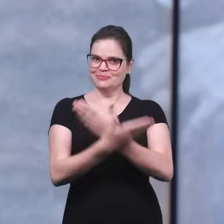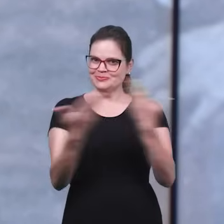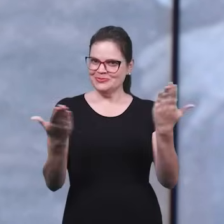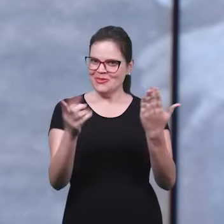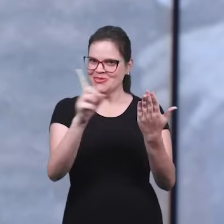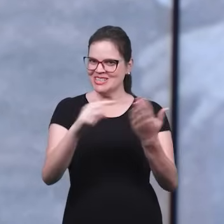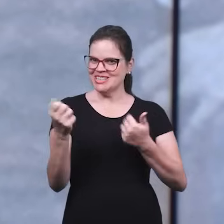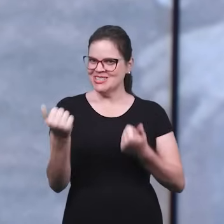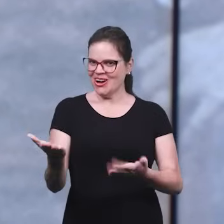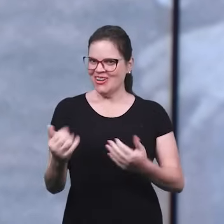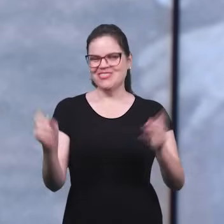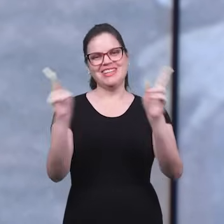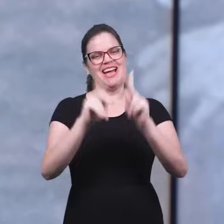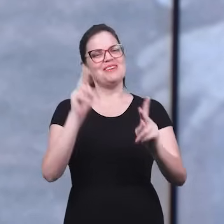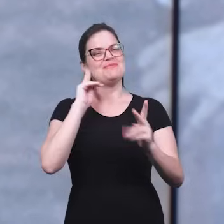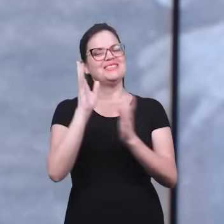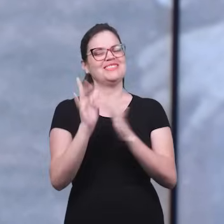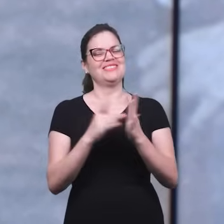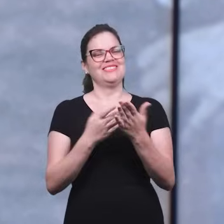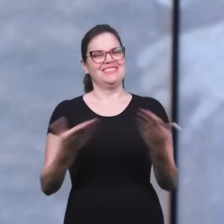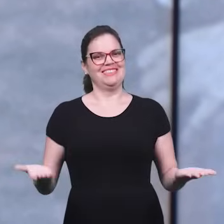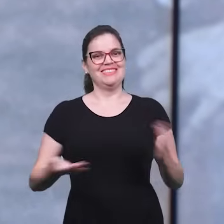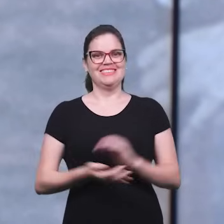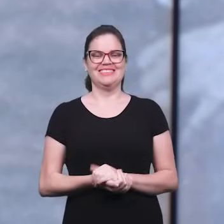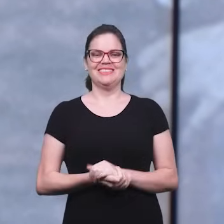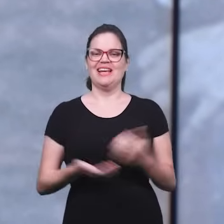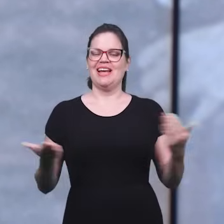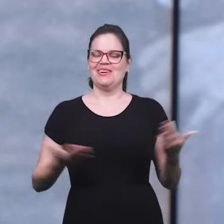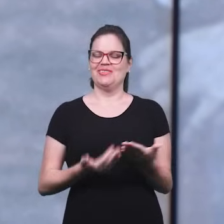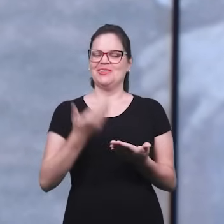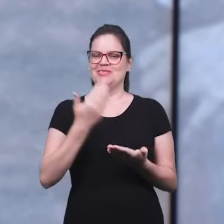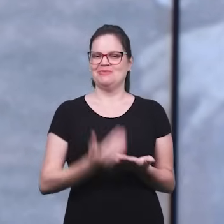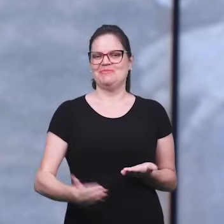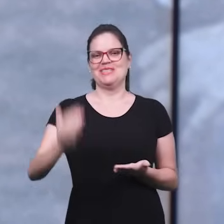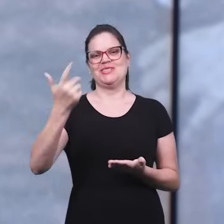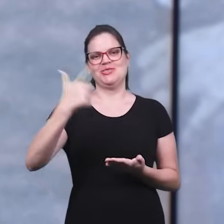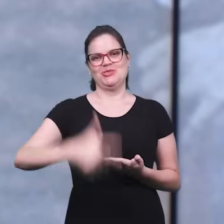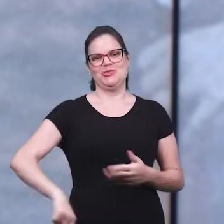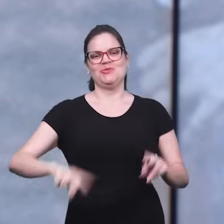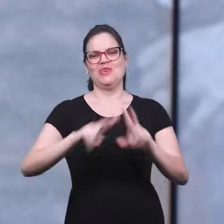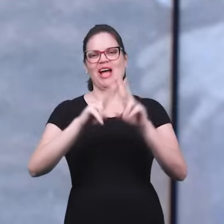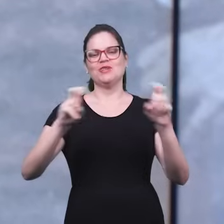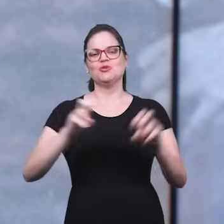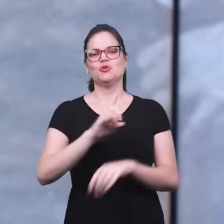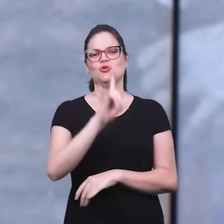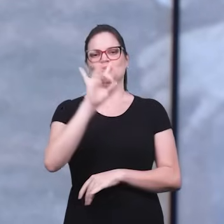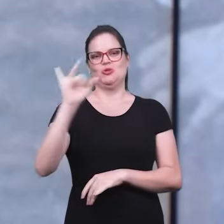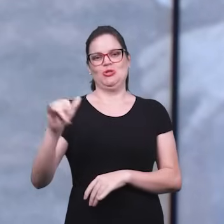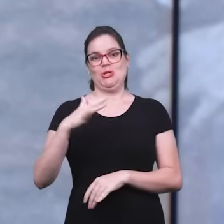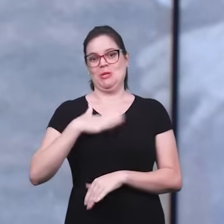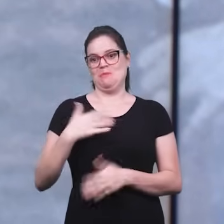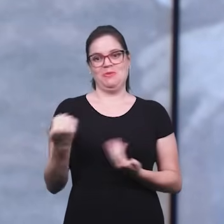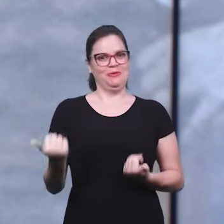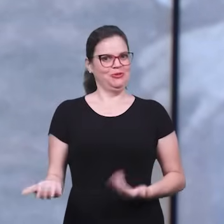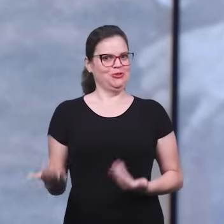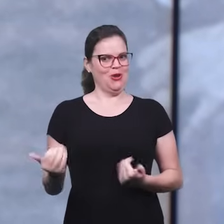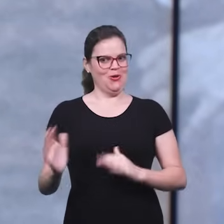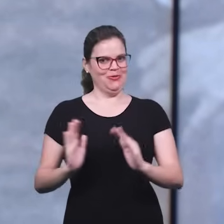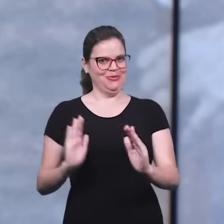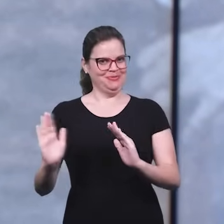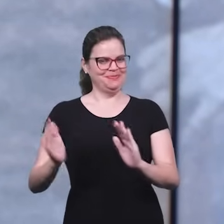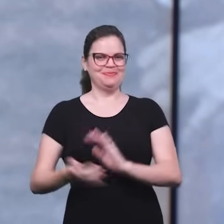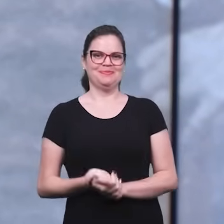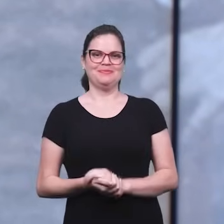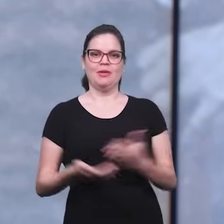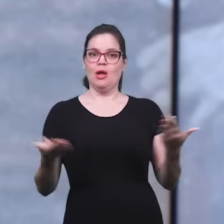Fala, jovem! A paz do Senhor Jesus! Estamos começando mais uma edição do programa Os Dias da Minha Mocidade. Um